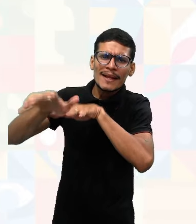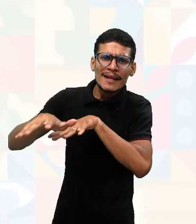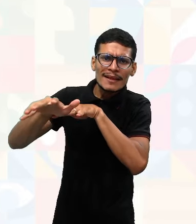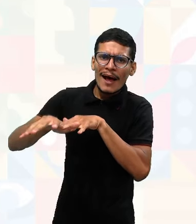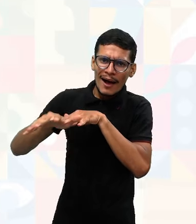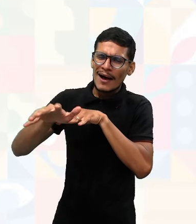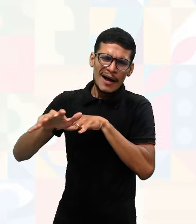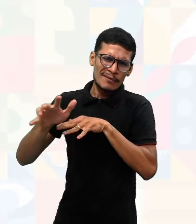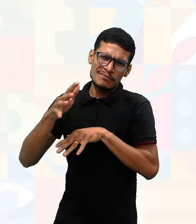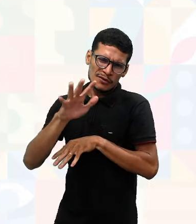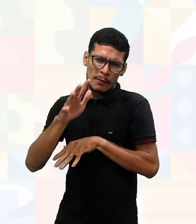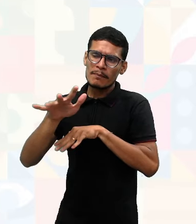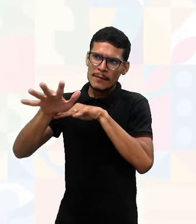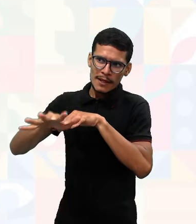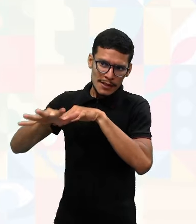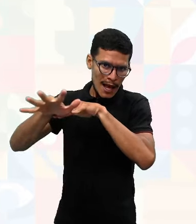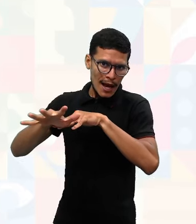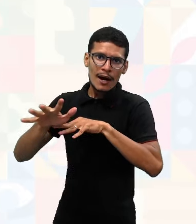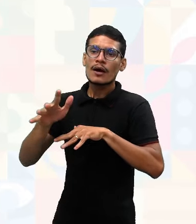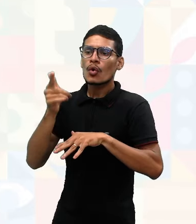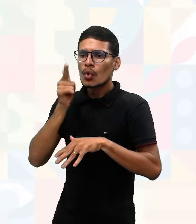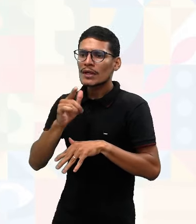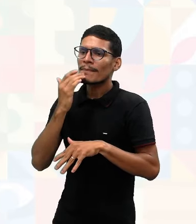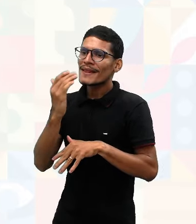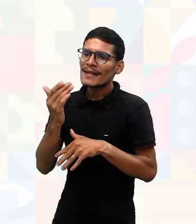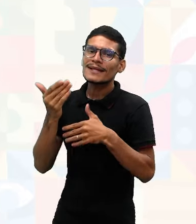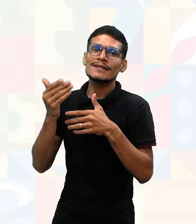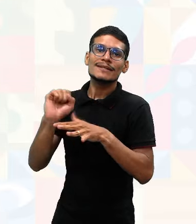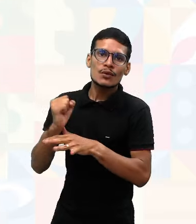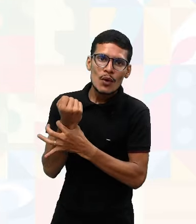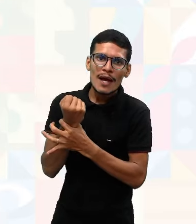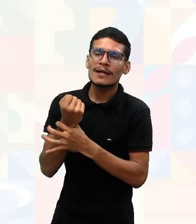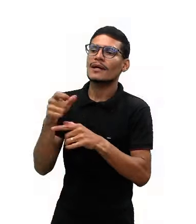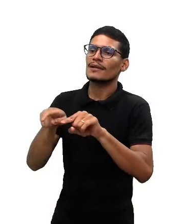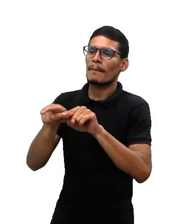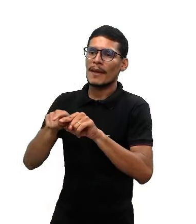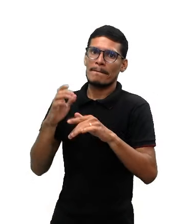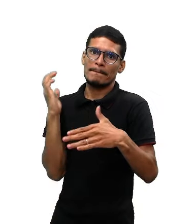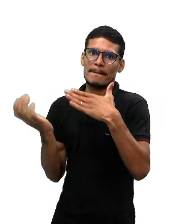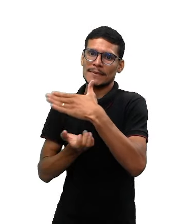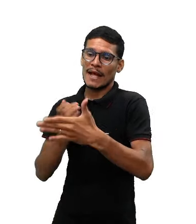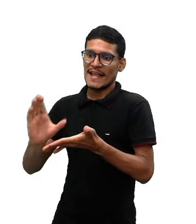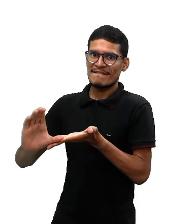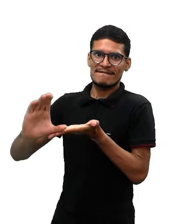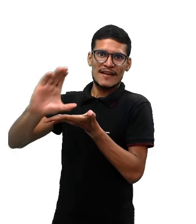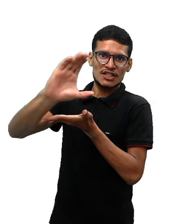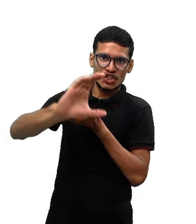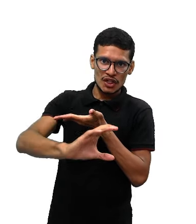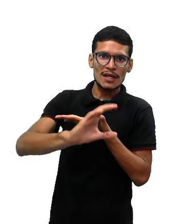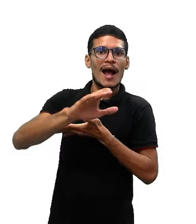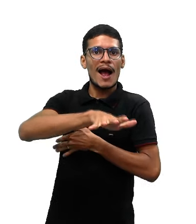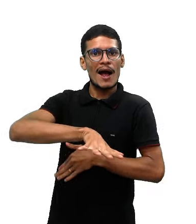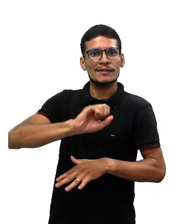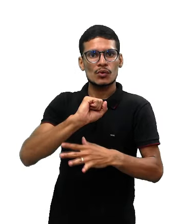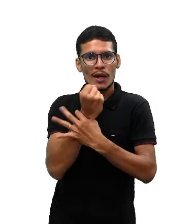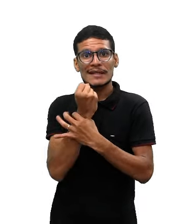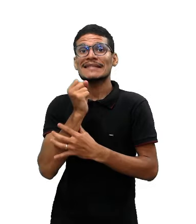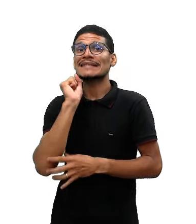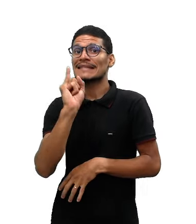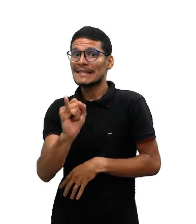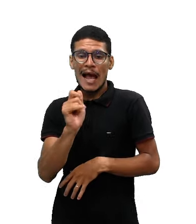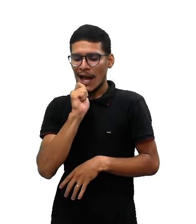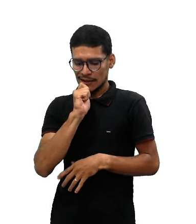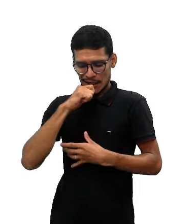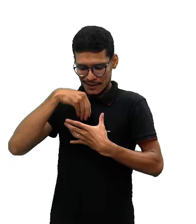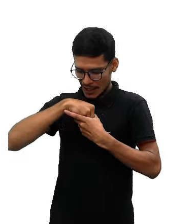digamos assim, por segurança, por investimentos por parte da empresa, se isso não está internalizado em